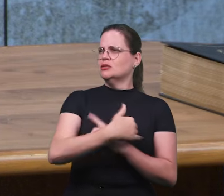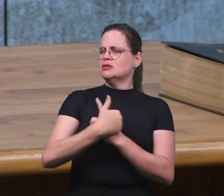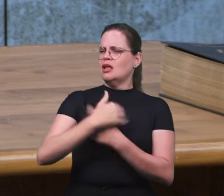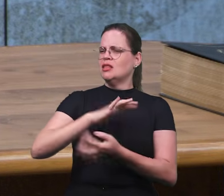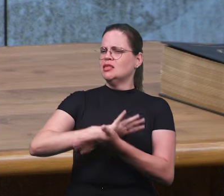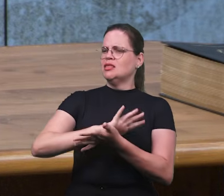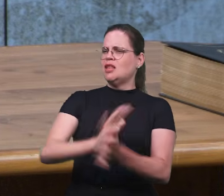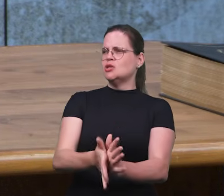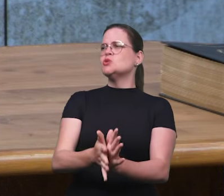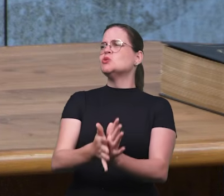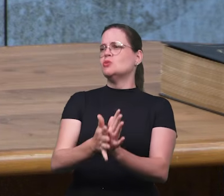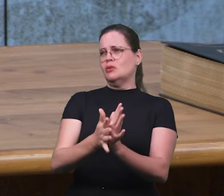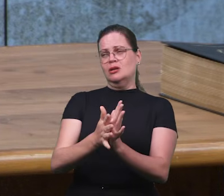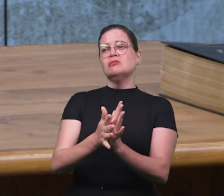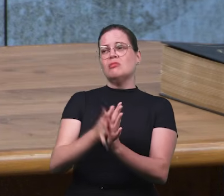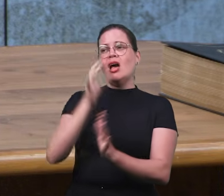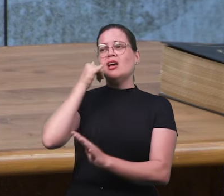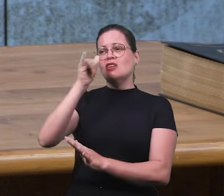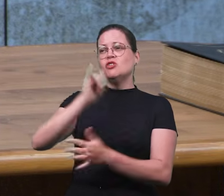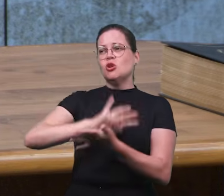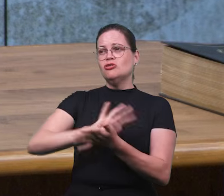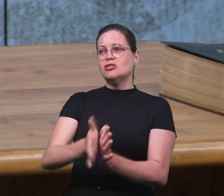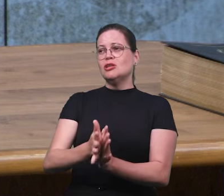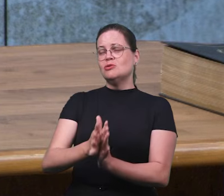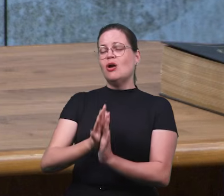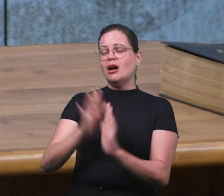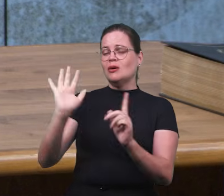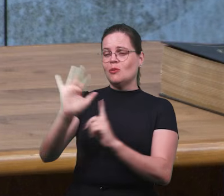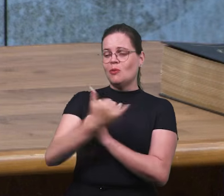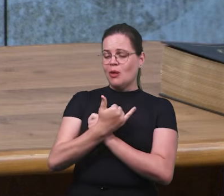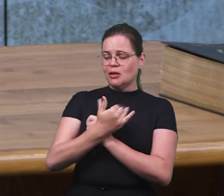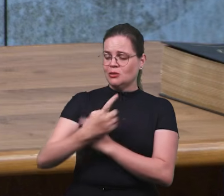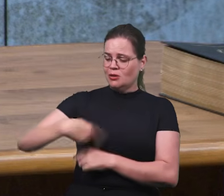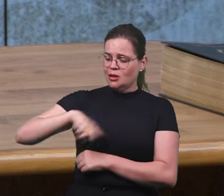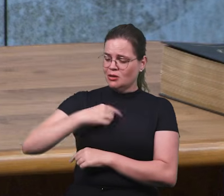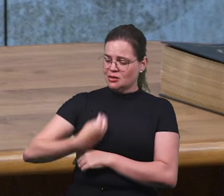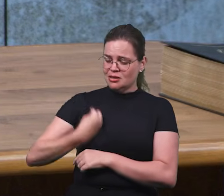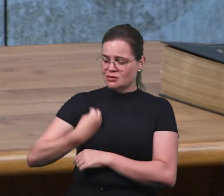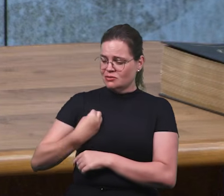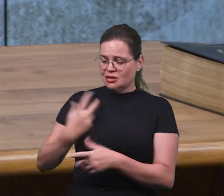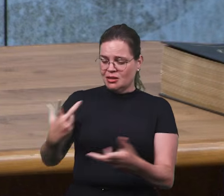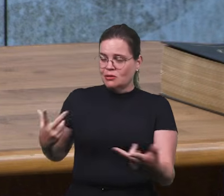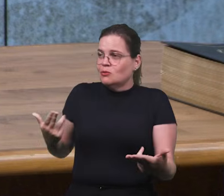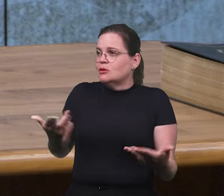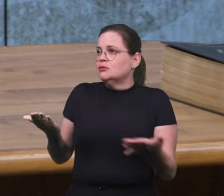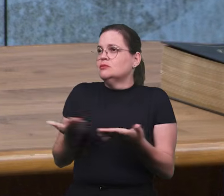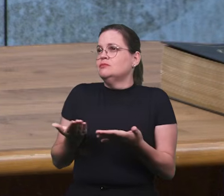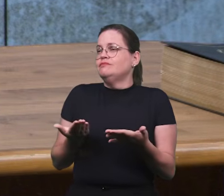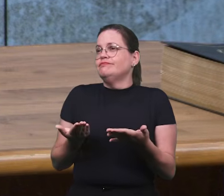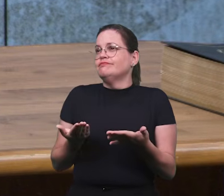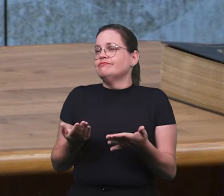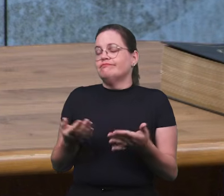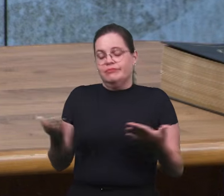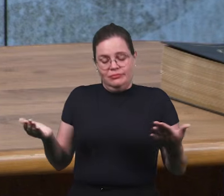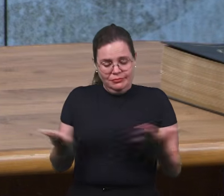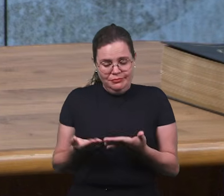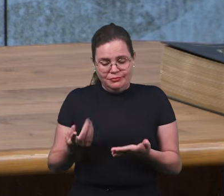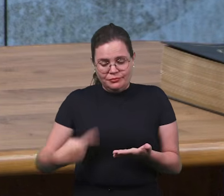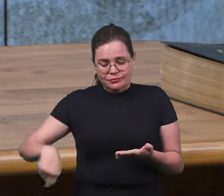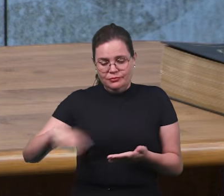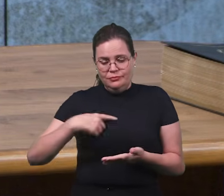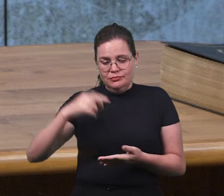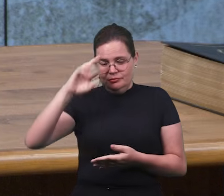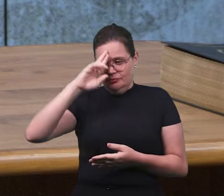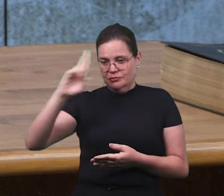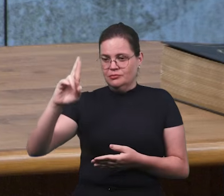nossa iniquidade e ainda nos deste livramento como este. Tornaremos, pois, agora